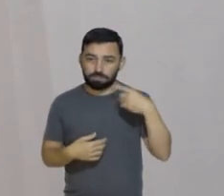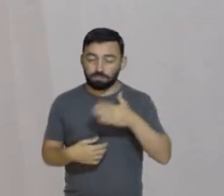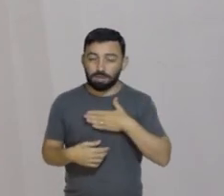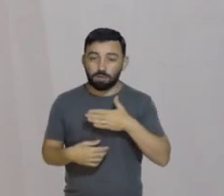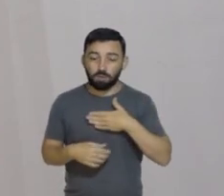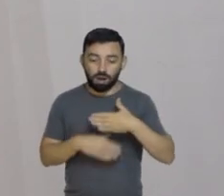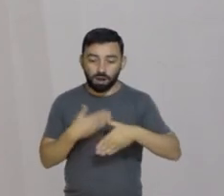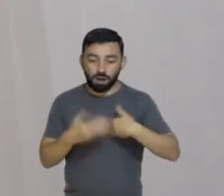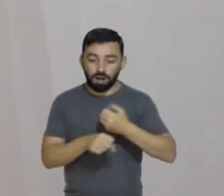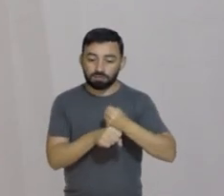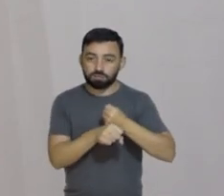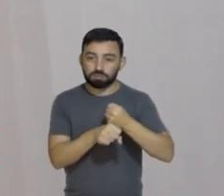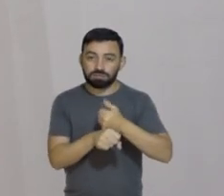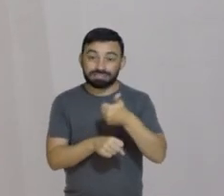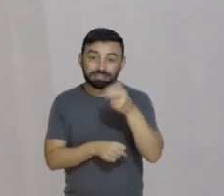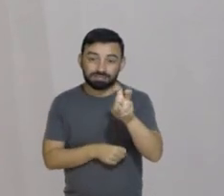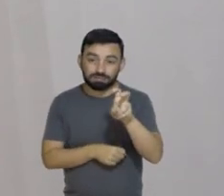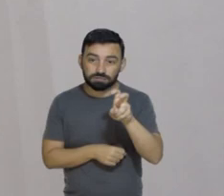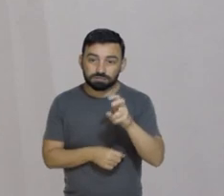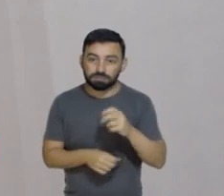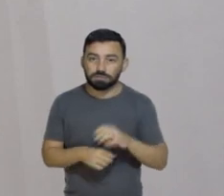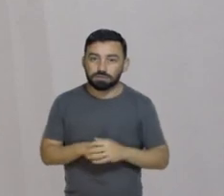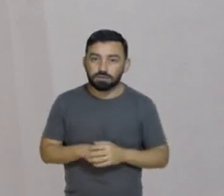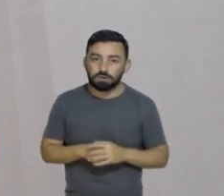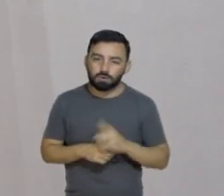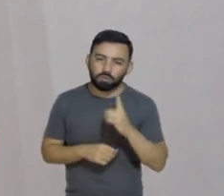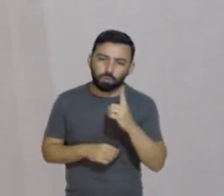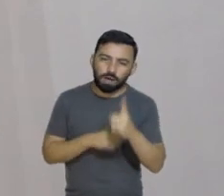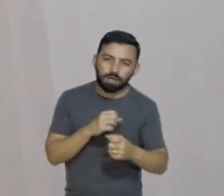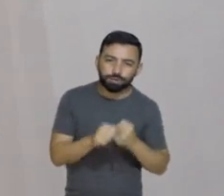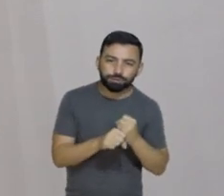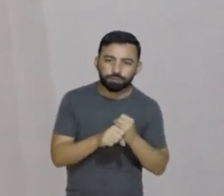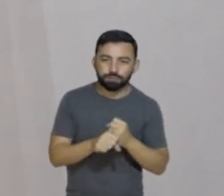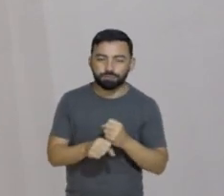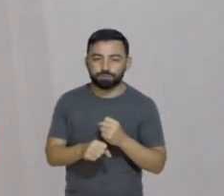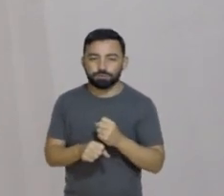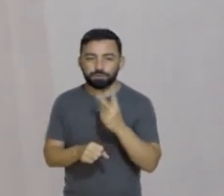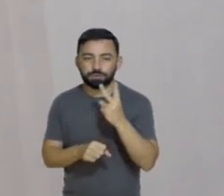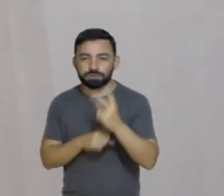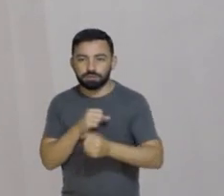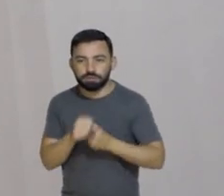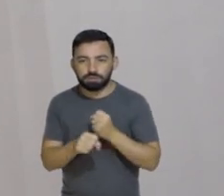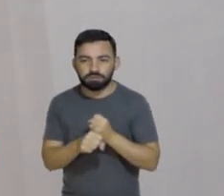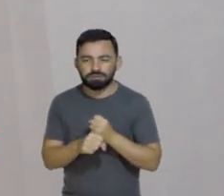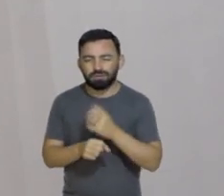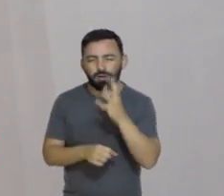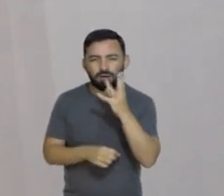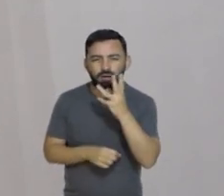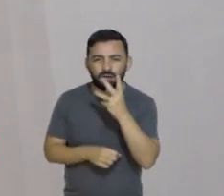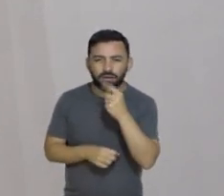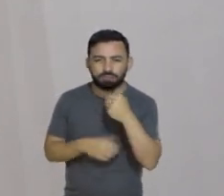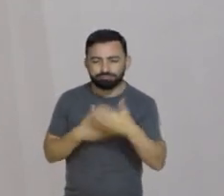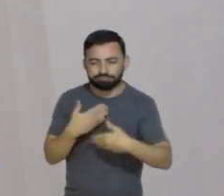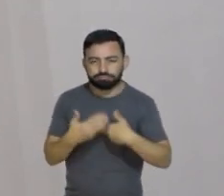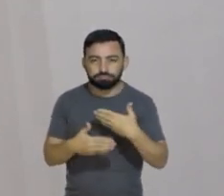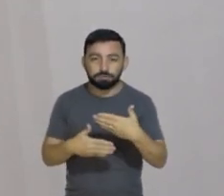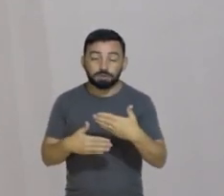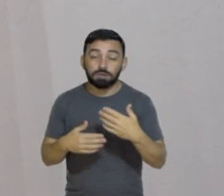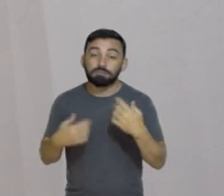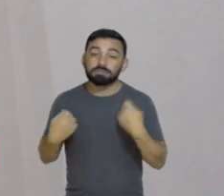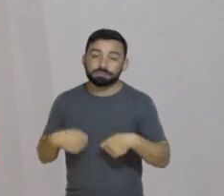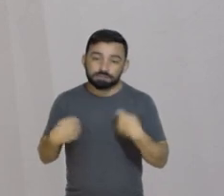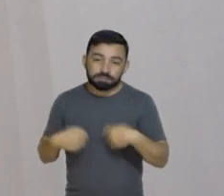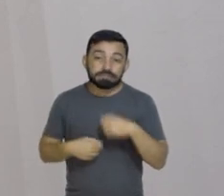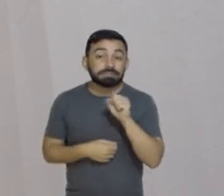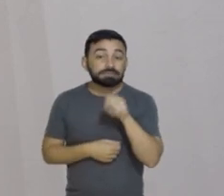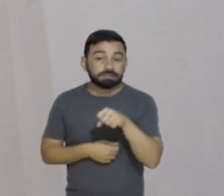15 anos, um despacho, 1 ano, outro despacho, 1 ano, e assim vai indo. Então, nós precisamos sim que tenha